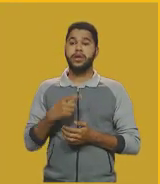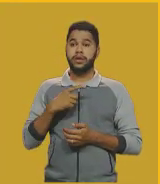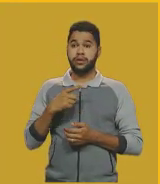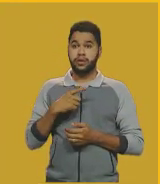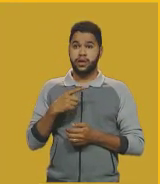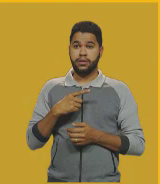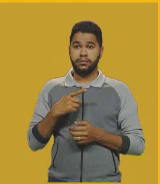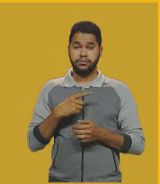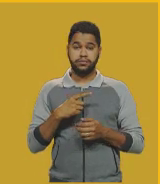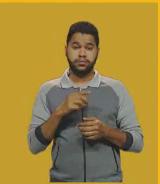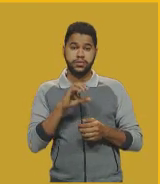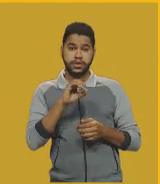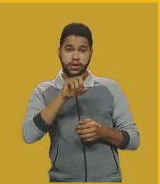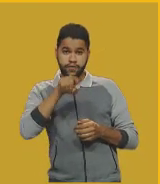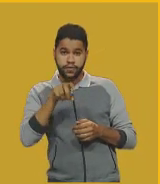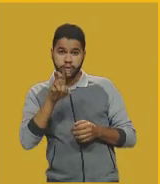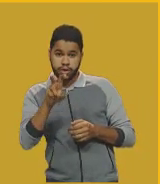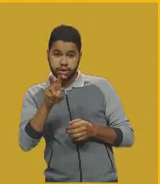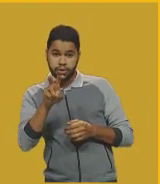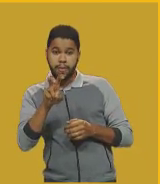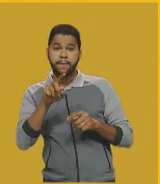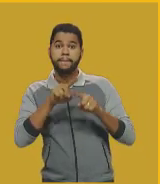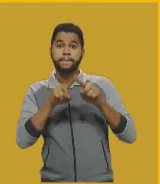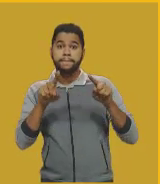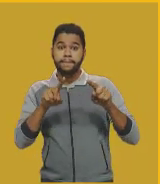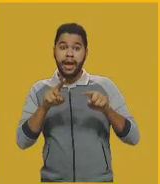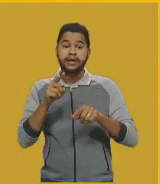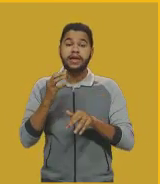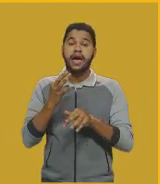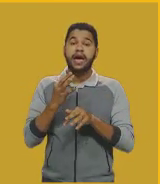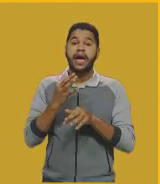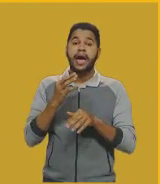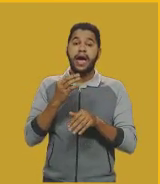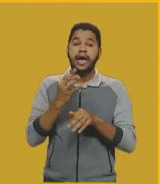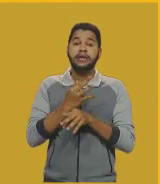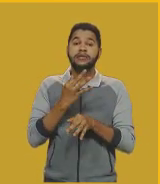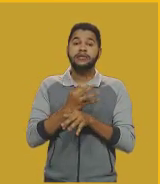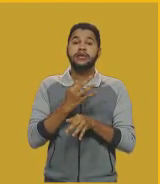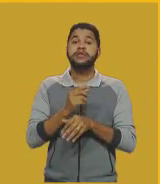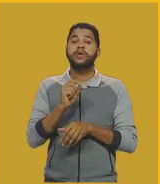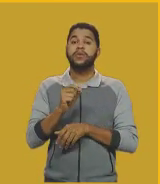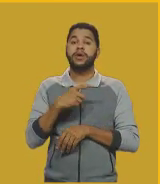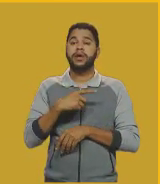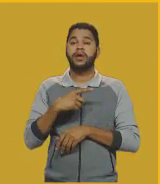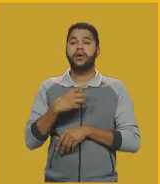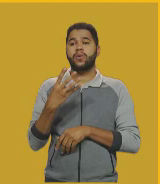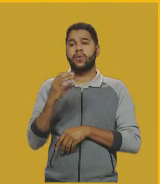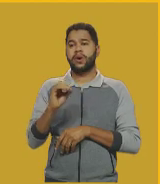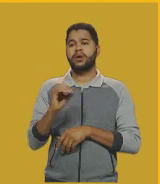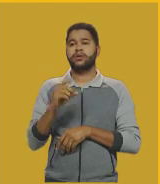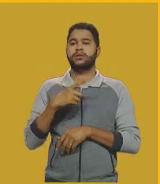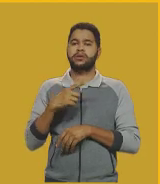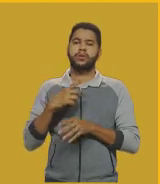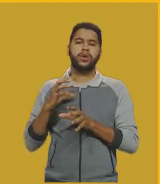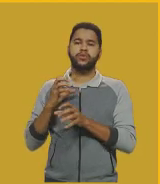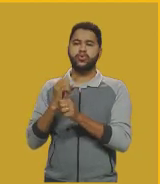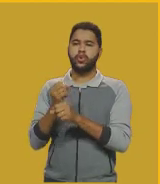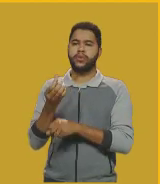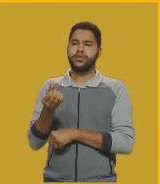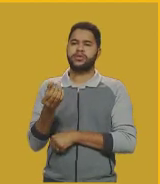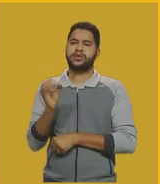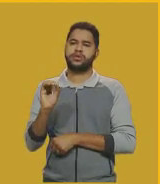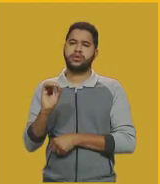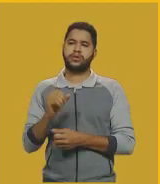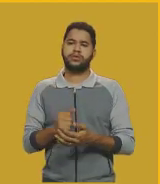amperes e a resistência vai ser de 40, então a tensão vai ser 40 vezes 1,5, que dá 60 volts. Notem